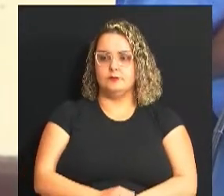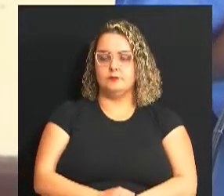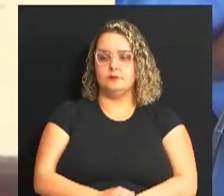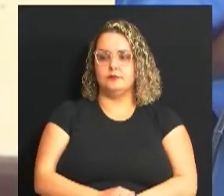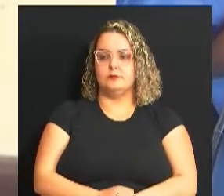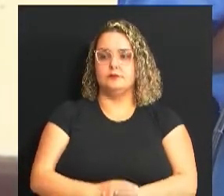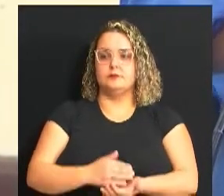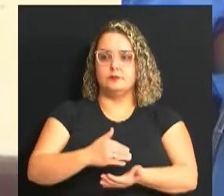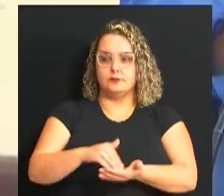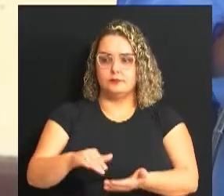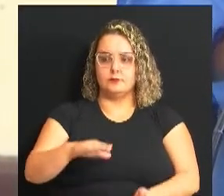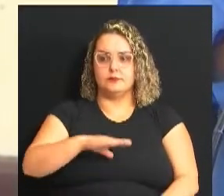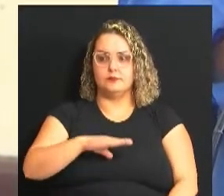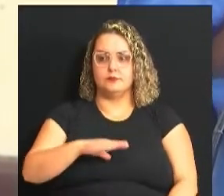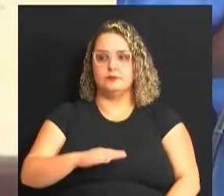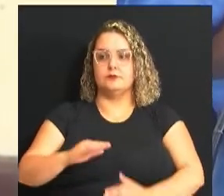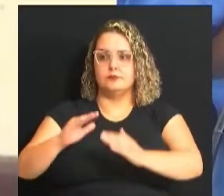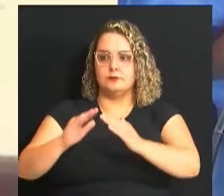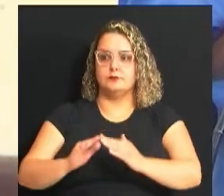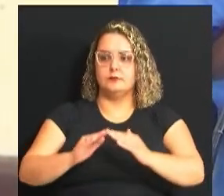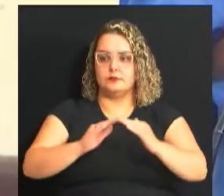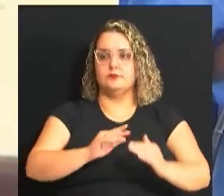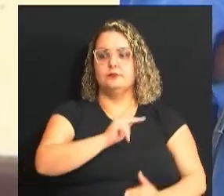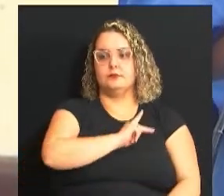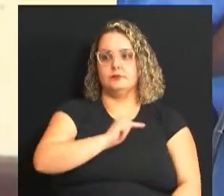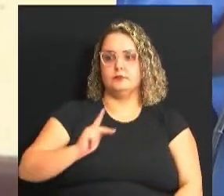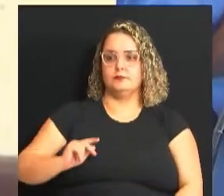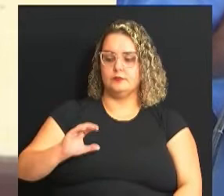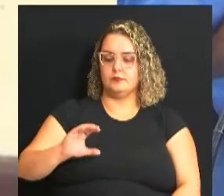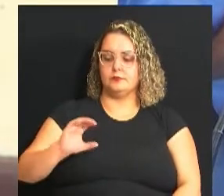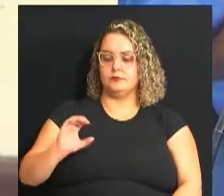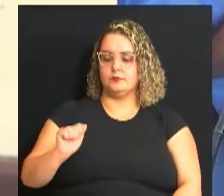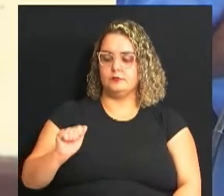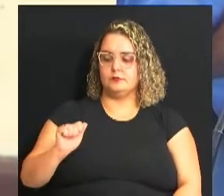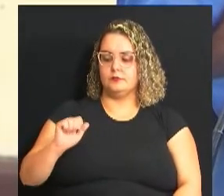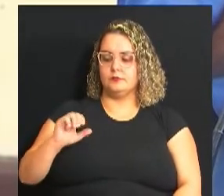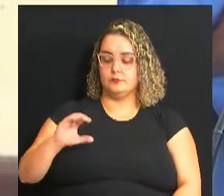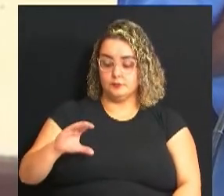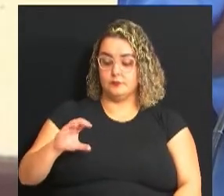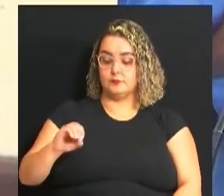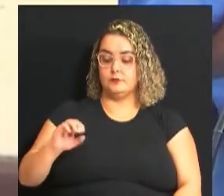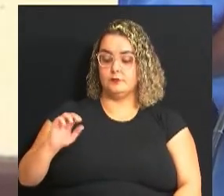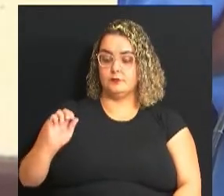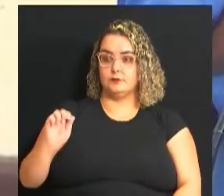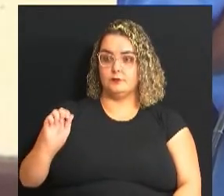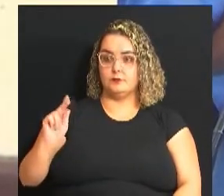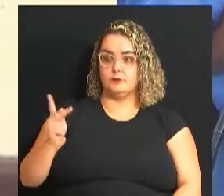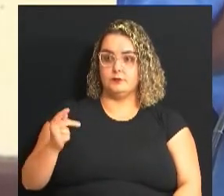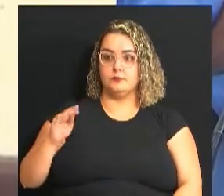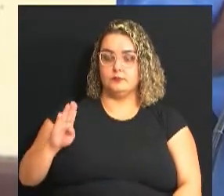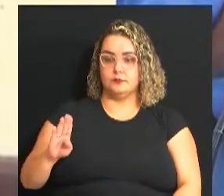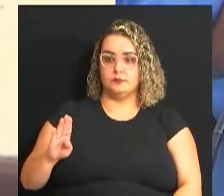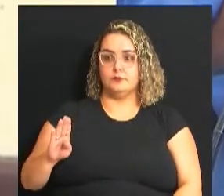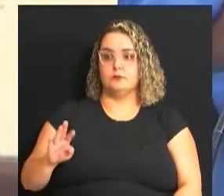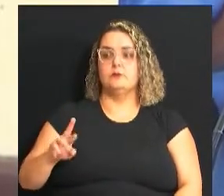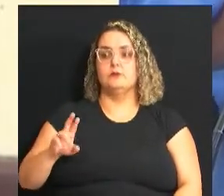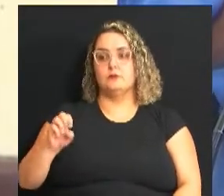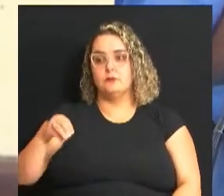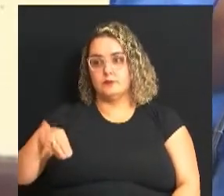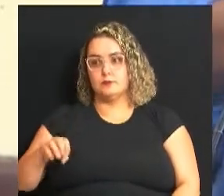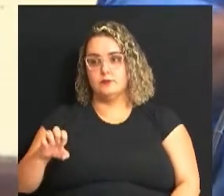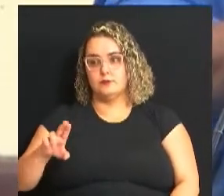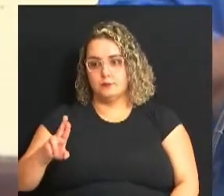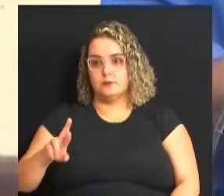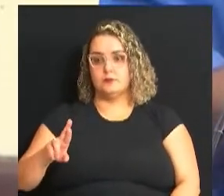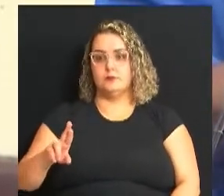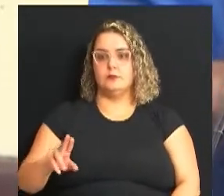secretário municipal de Habitação e presidente da COAB, doutor Arli de Lara Romeu. Seja bem-vindo, secretário, com a gente.